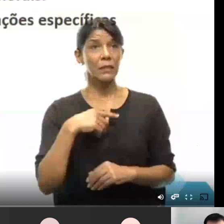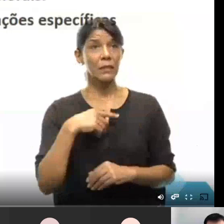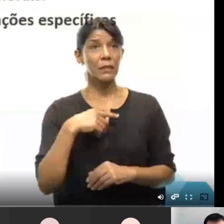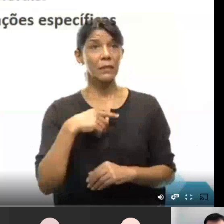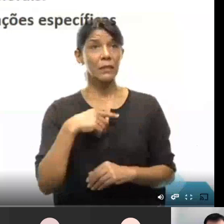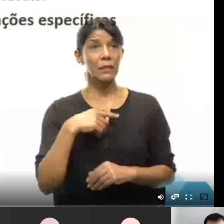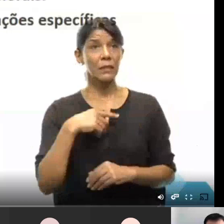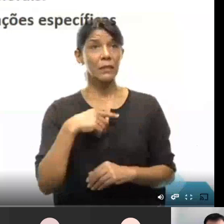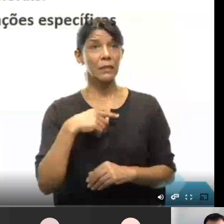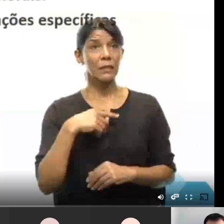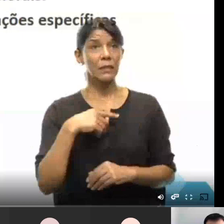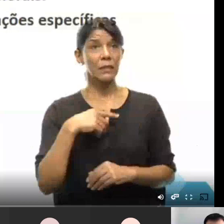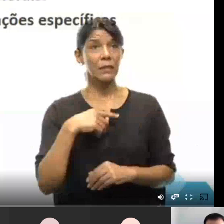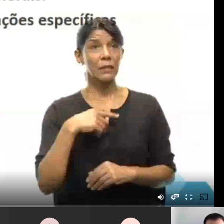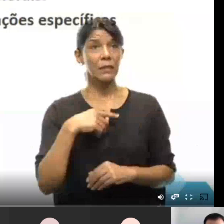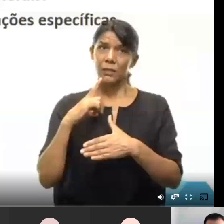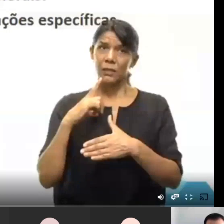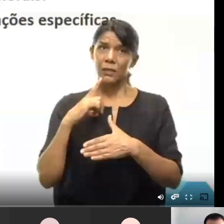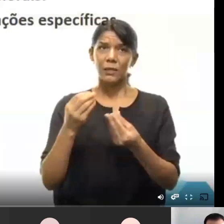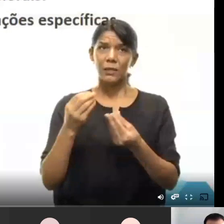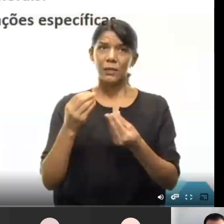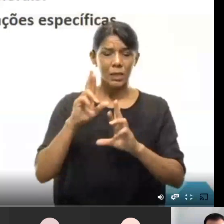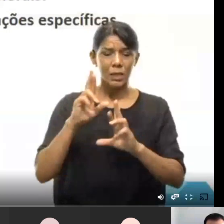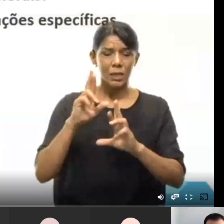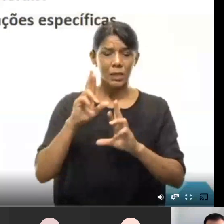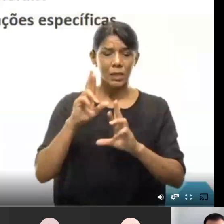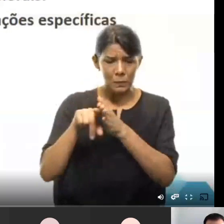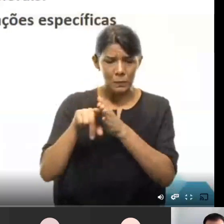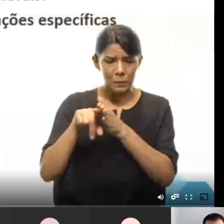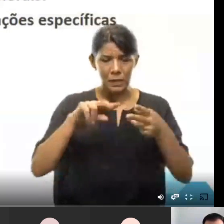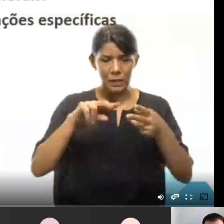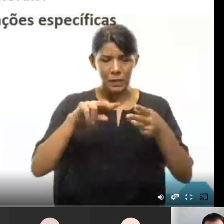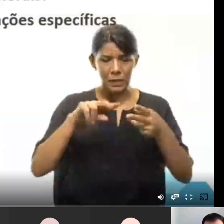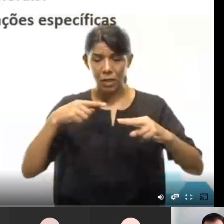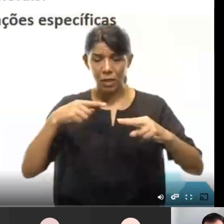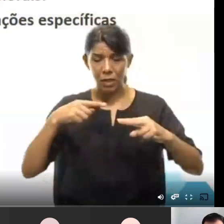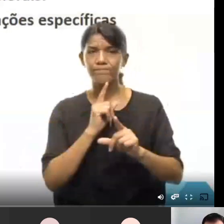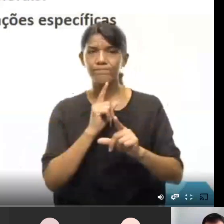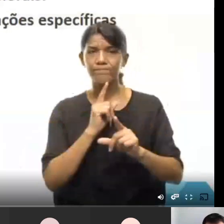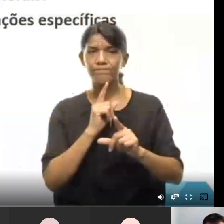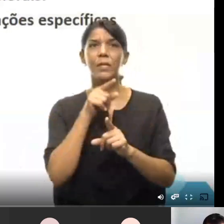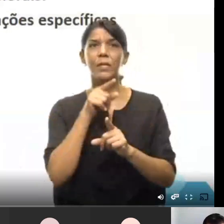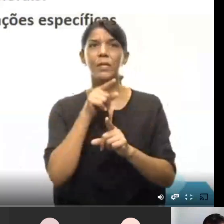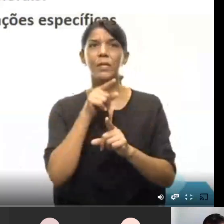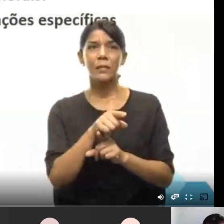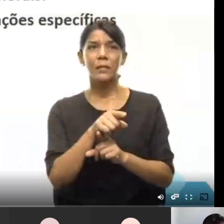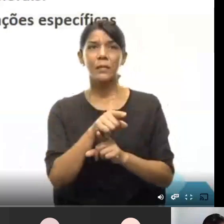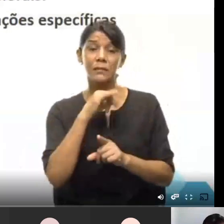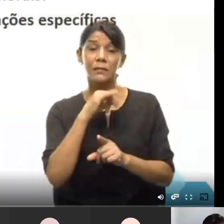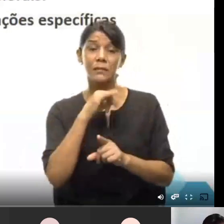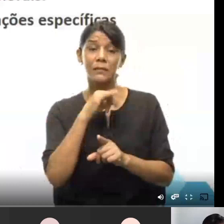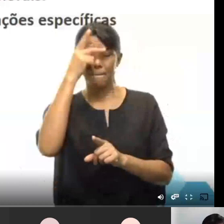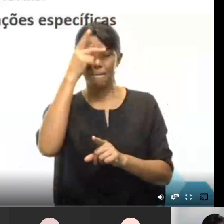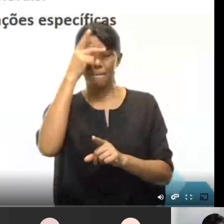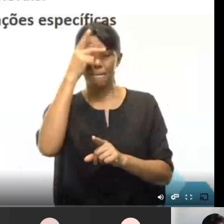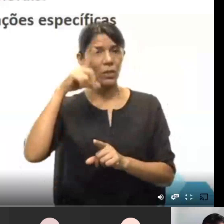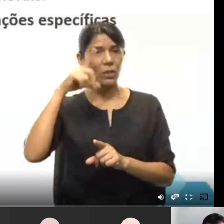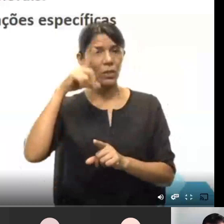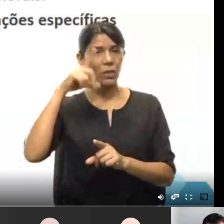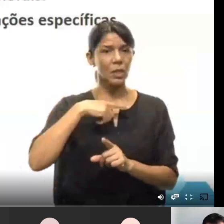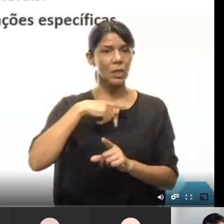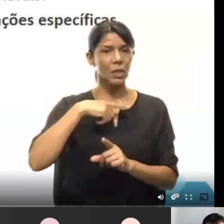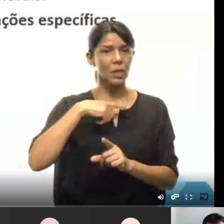certo? Podemos realizar um screening genético onde detectaremos uma predisposição específica para